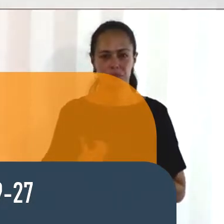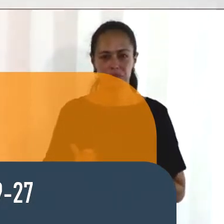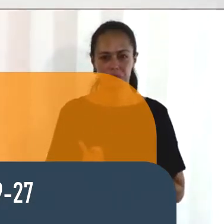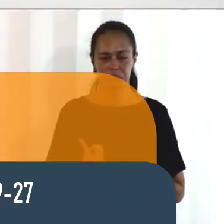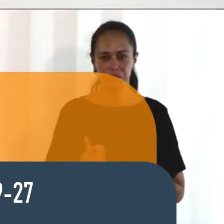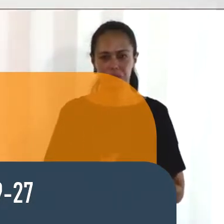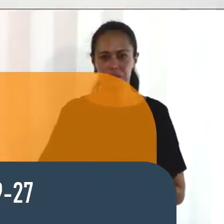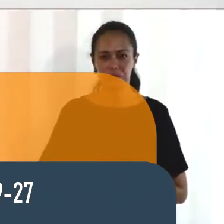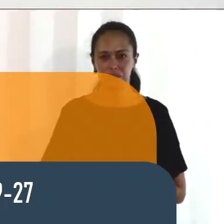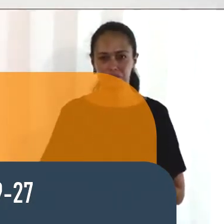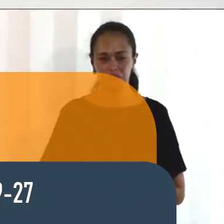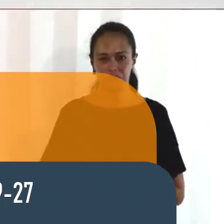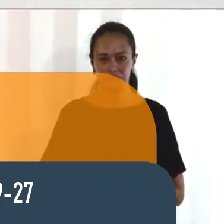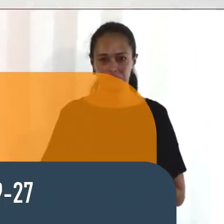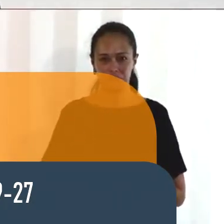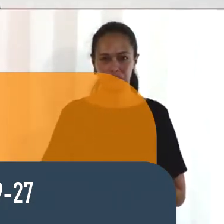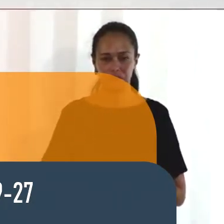26.